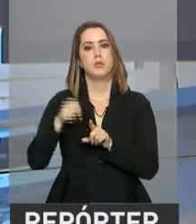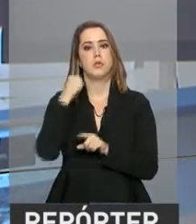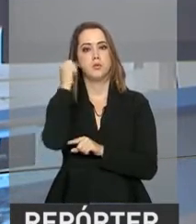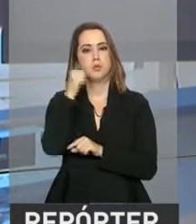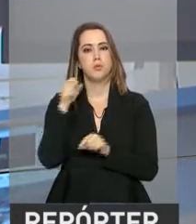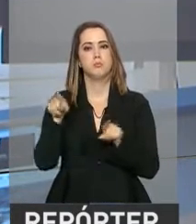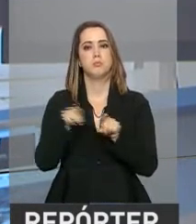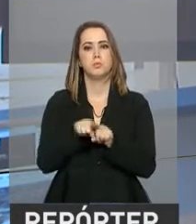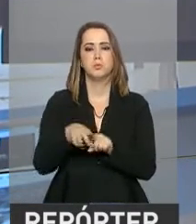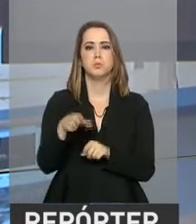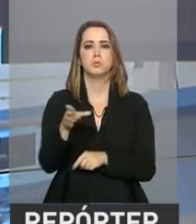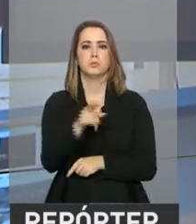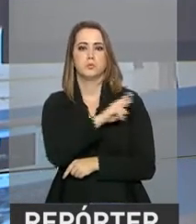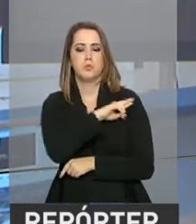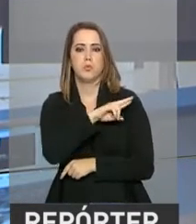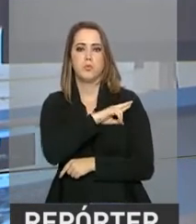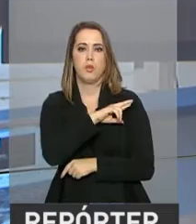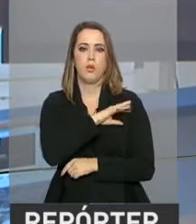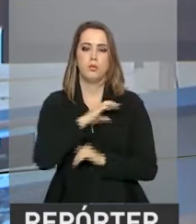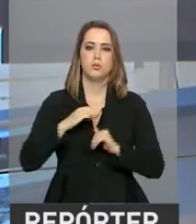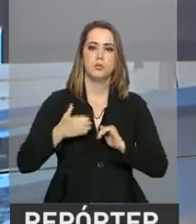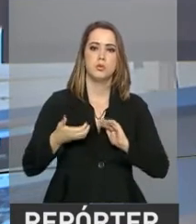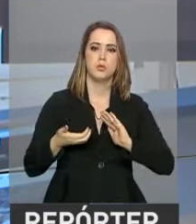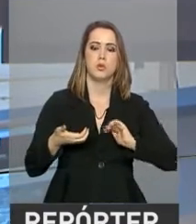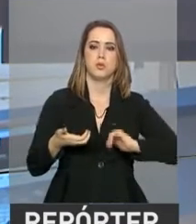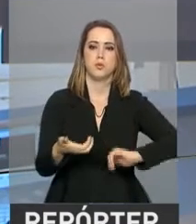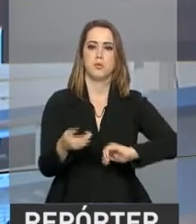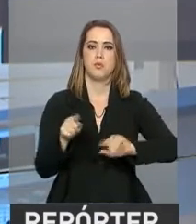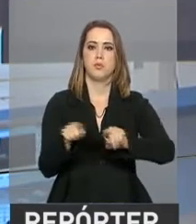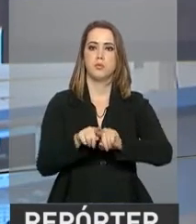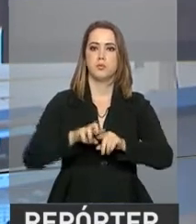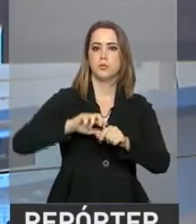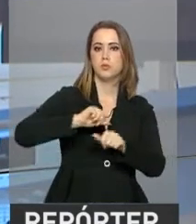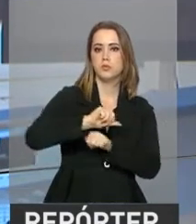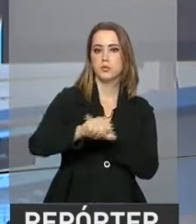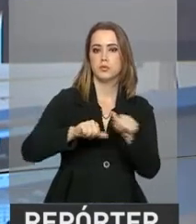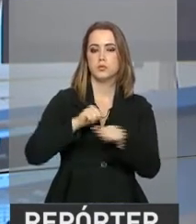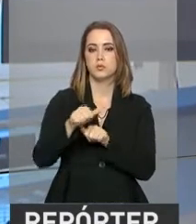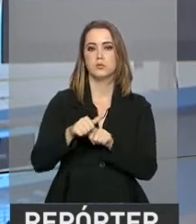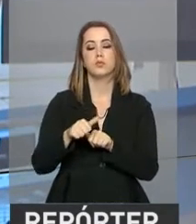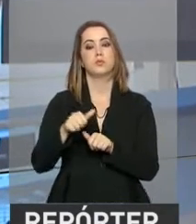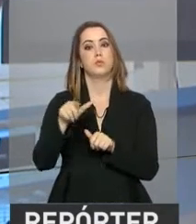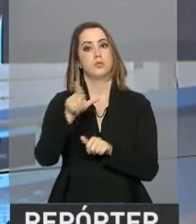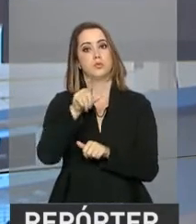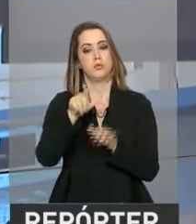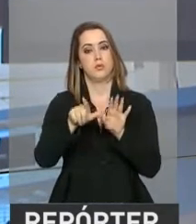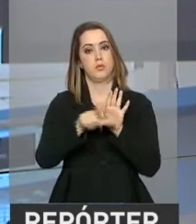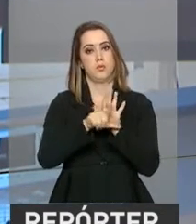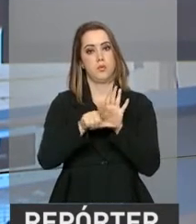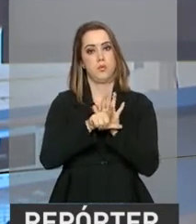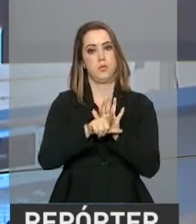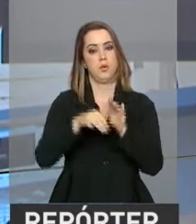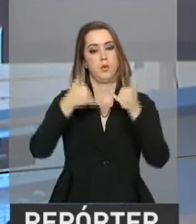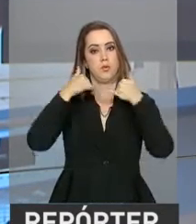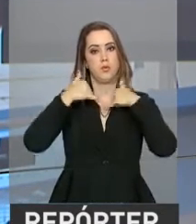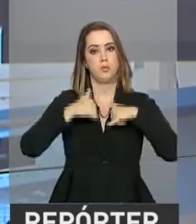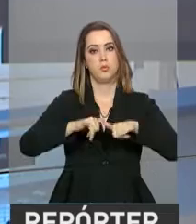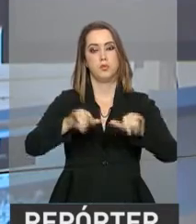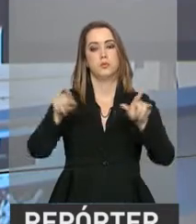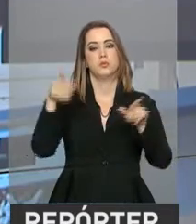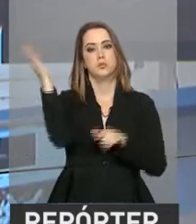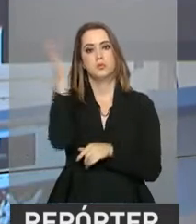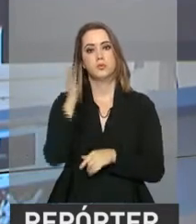a medida provisória 735, que altera leis do setor elétrico brasileiro. A ideia é reduzir os custos do Estado